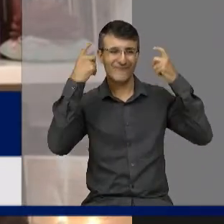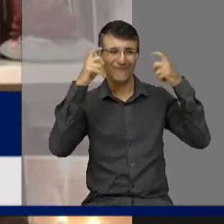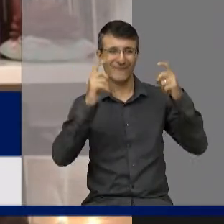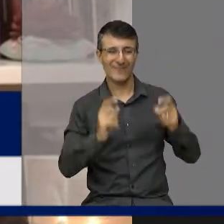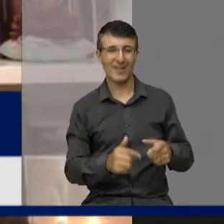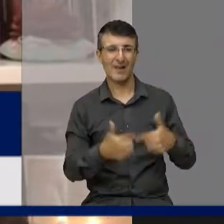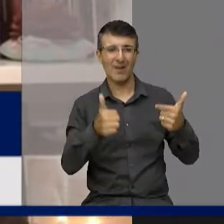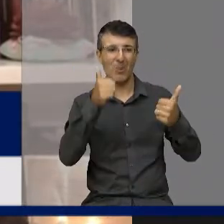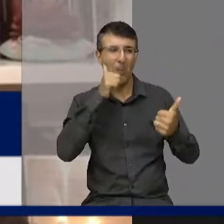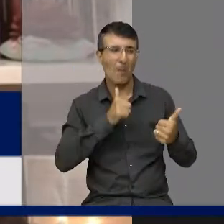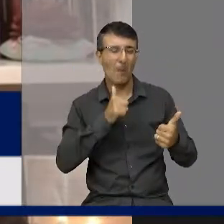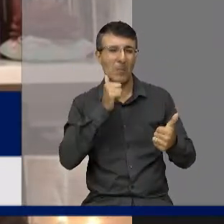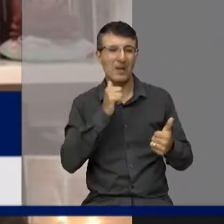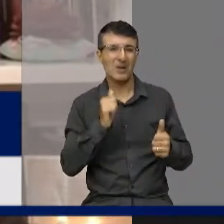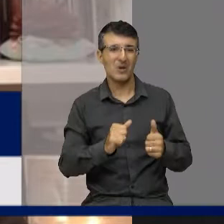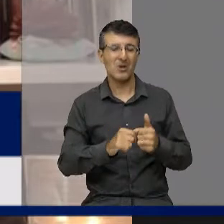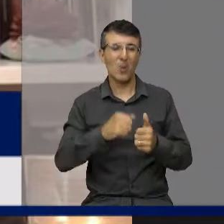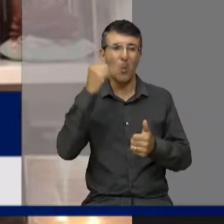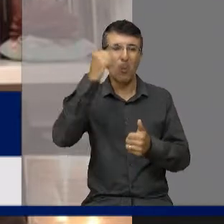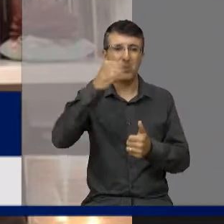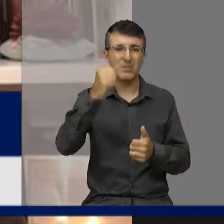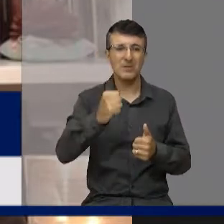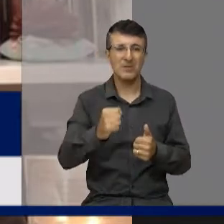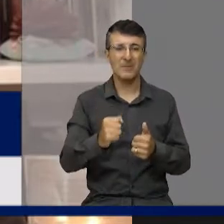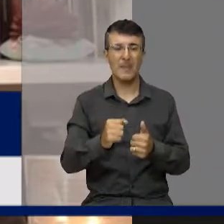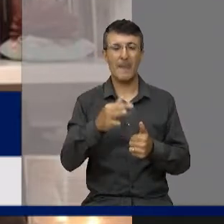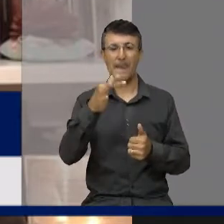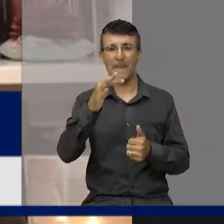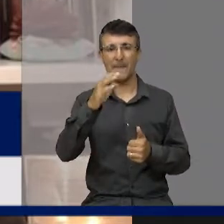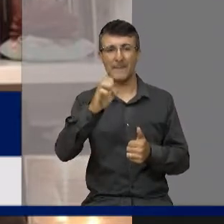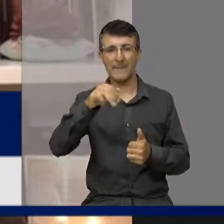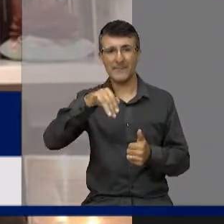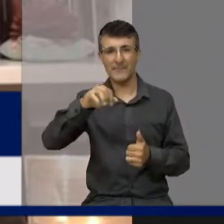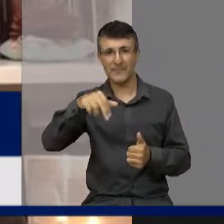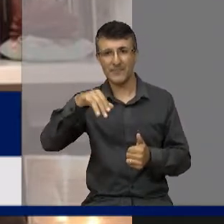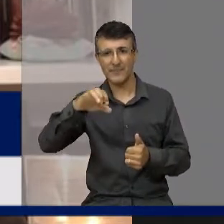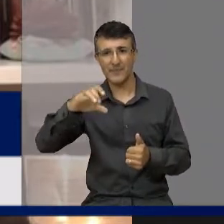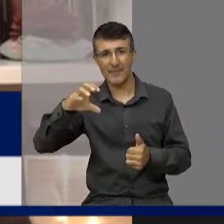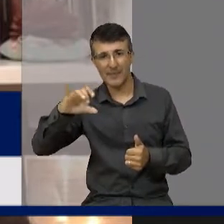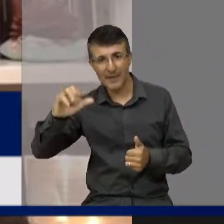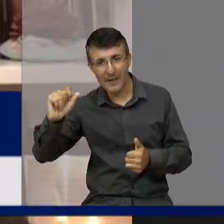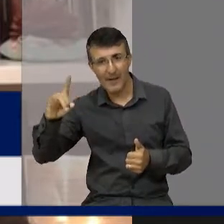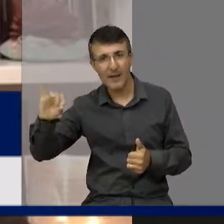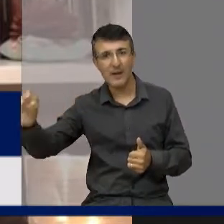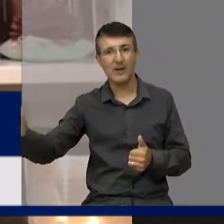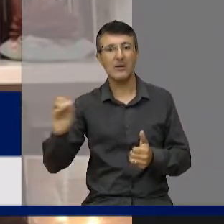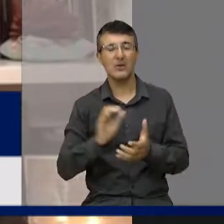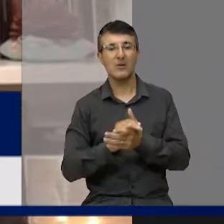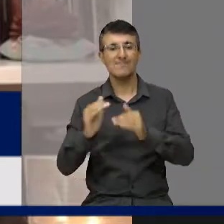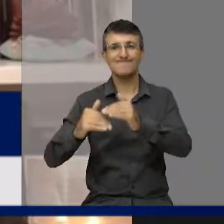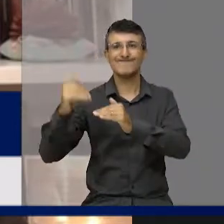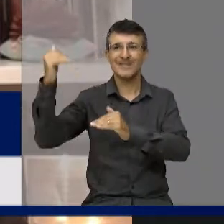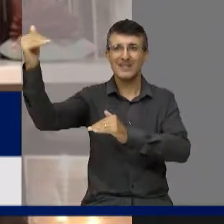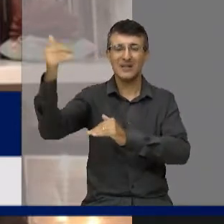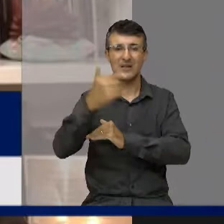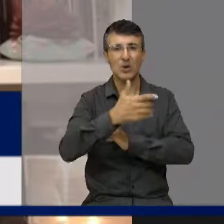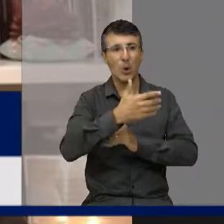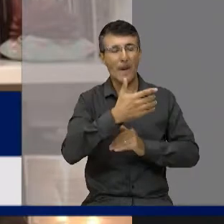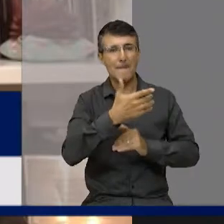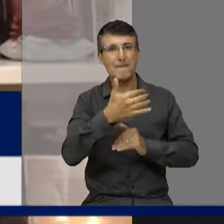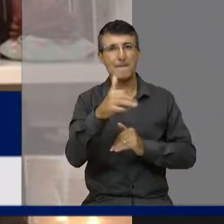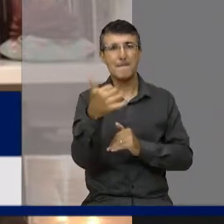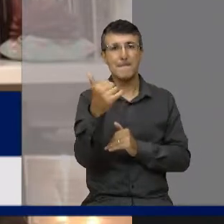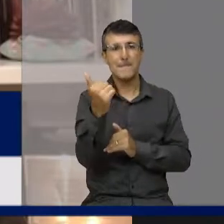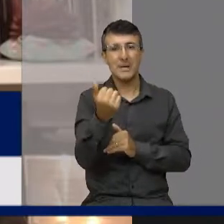crimes de feminicídio cresceram quase 2% no primeiro semestre de 2020, totalizando 648